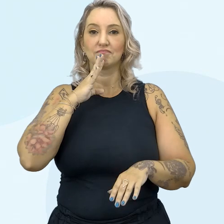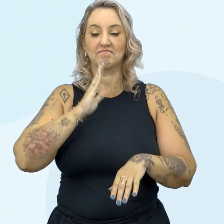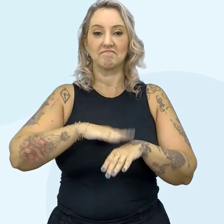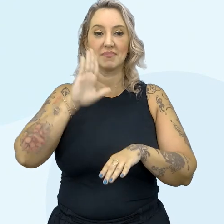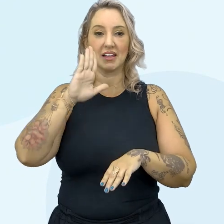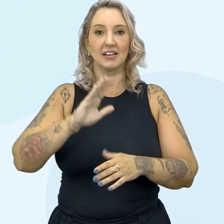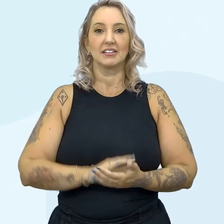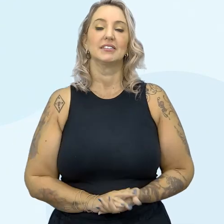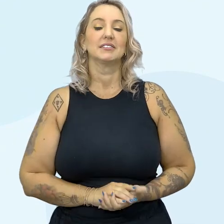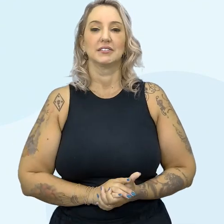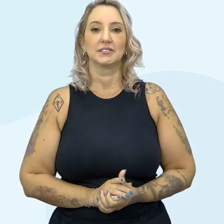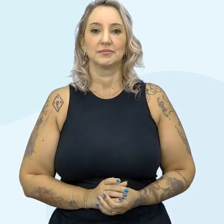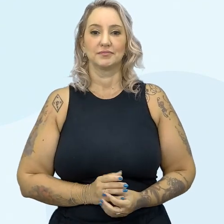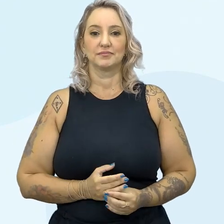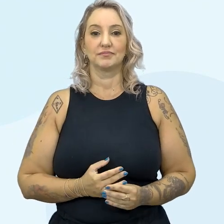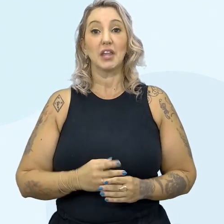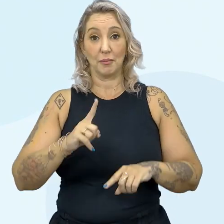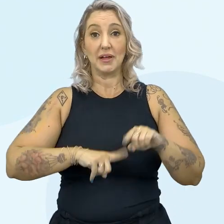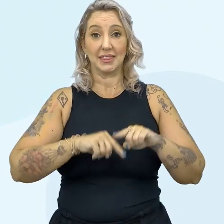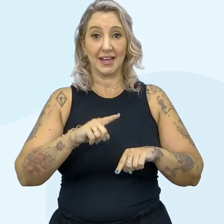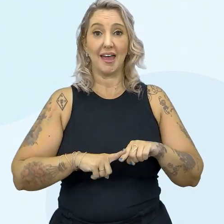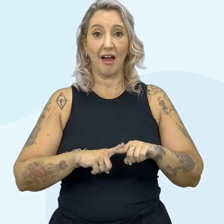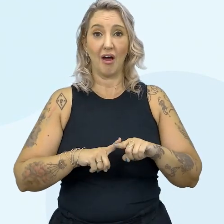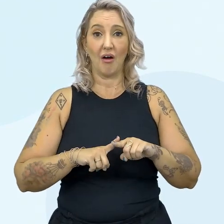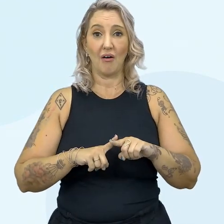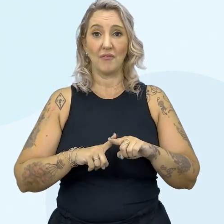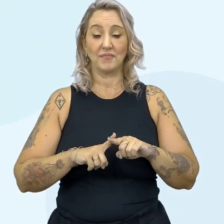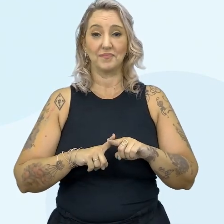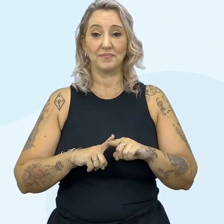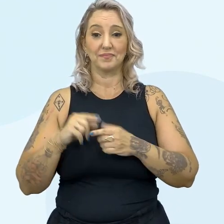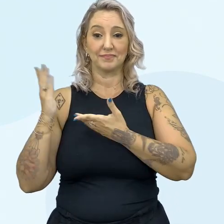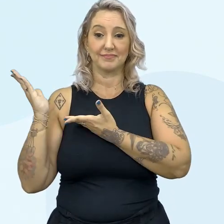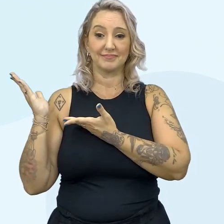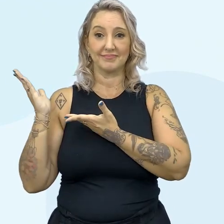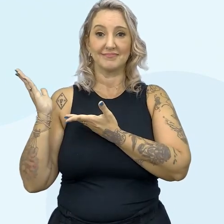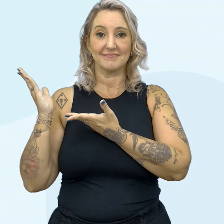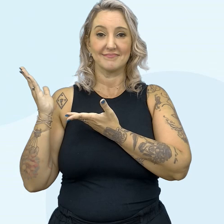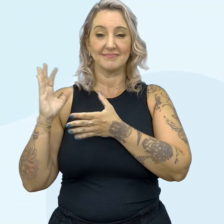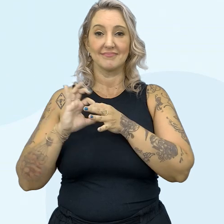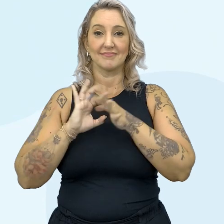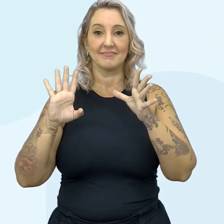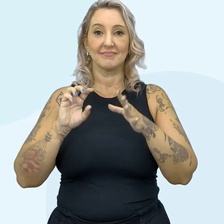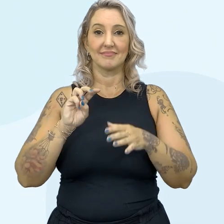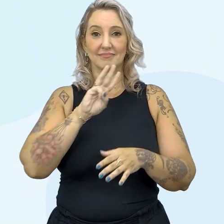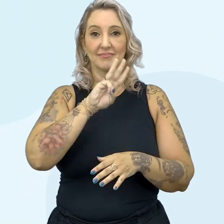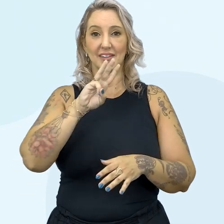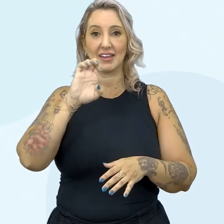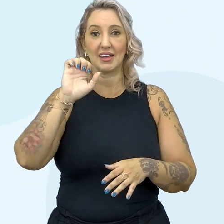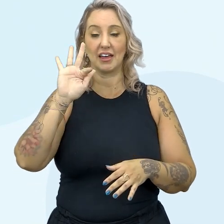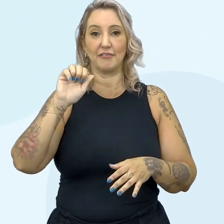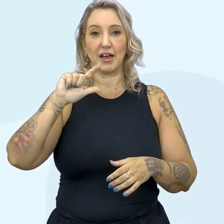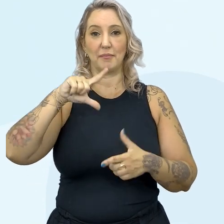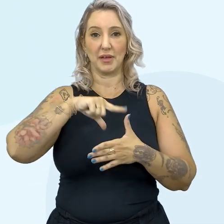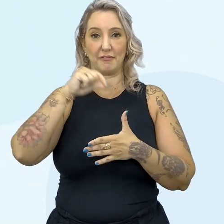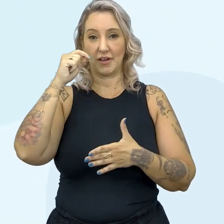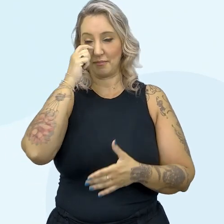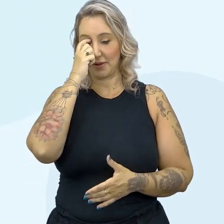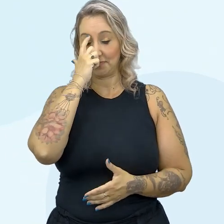lá no finalzinho, né? Que é o material, que está disponível lá no site da EFAP, né? Do